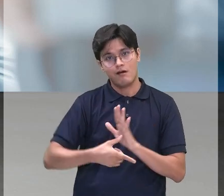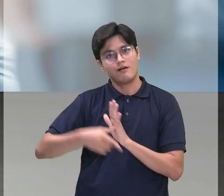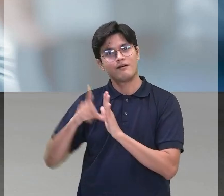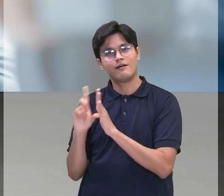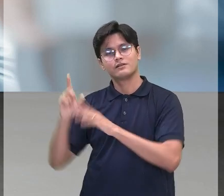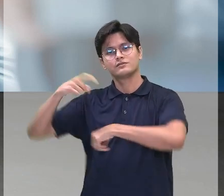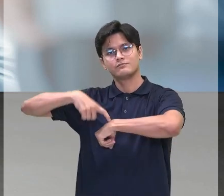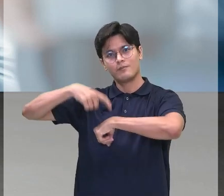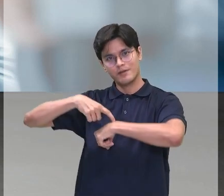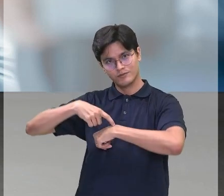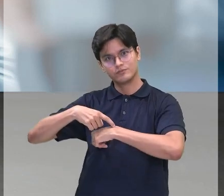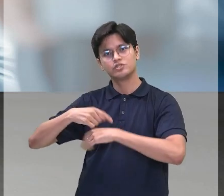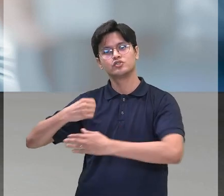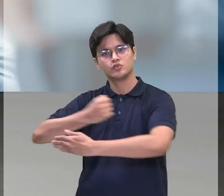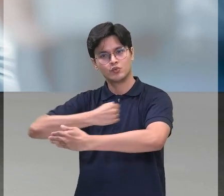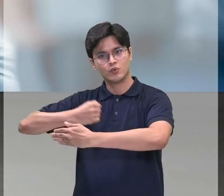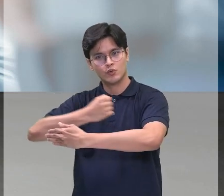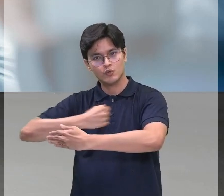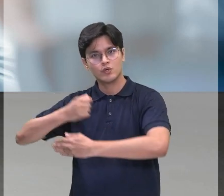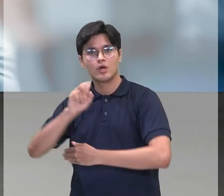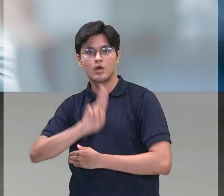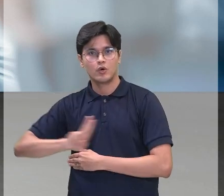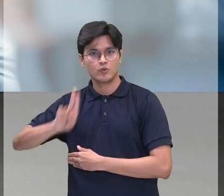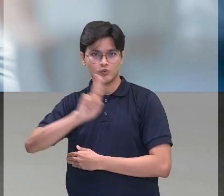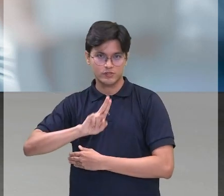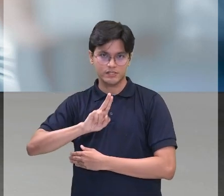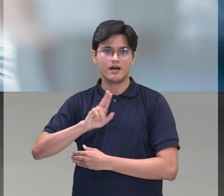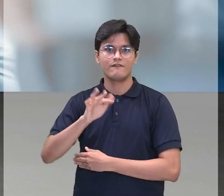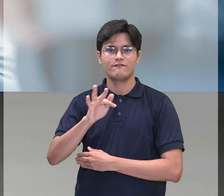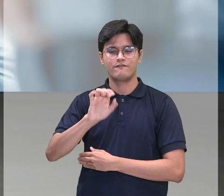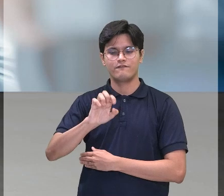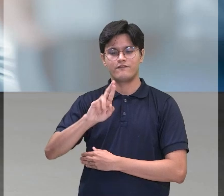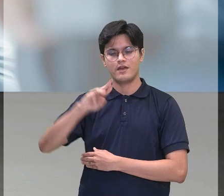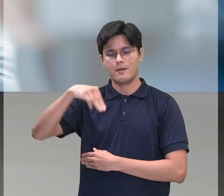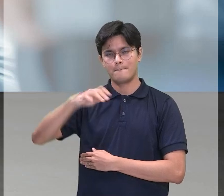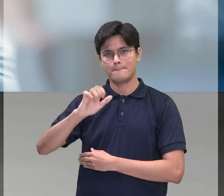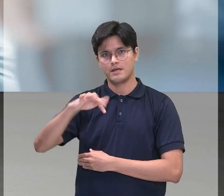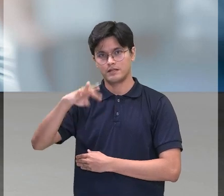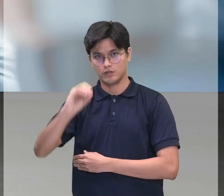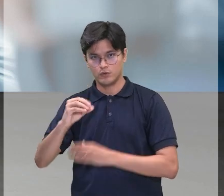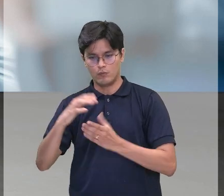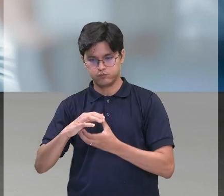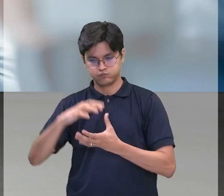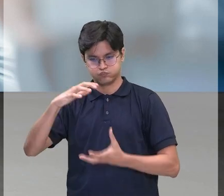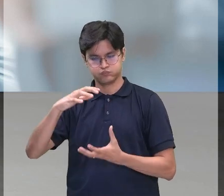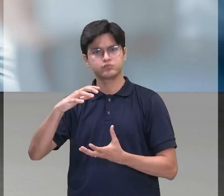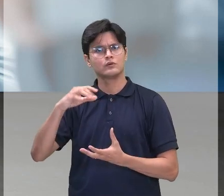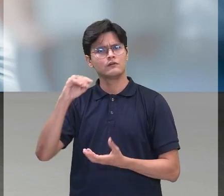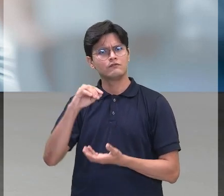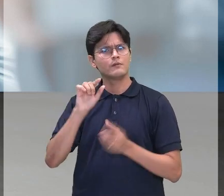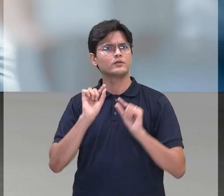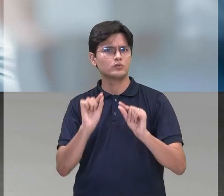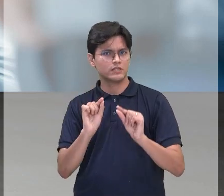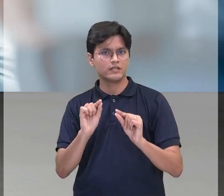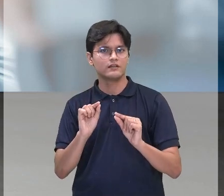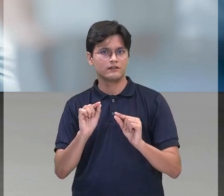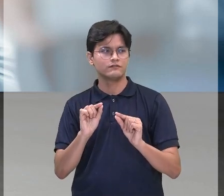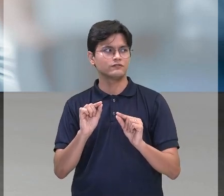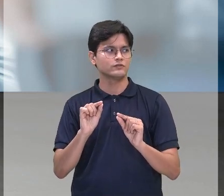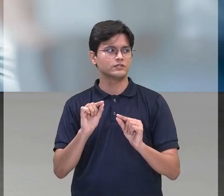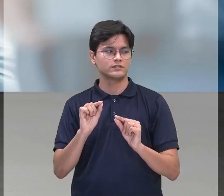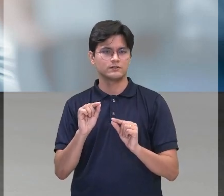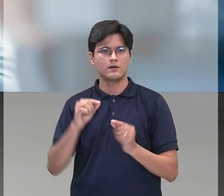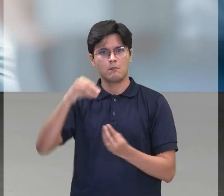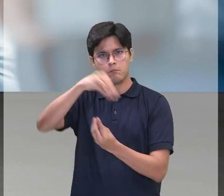daquela massa, é utilizado o fermento. O fermento nada mais é do que fungos, né? Leveduras, fungos que